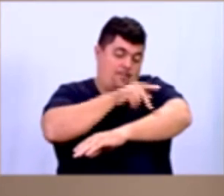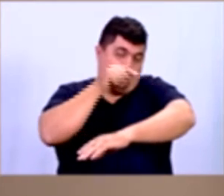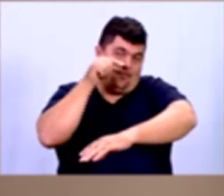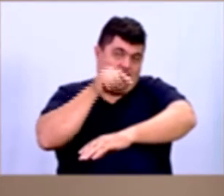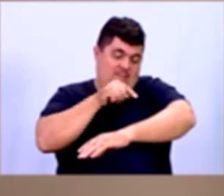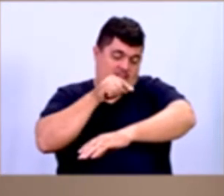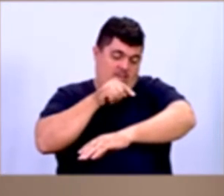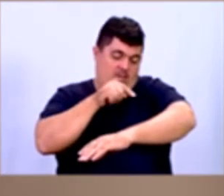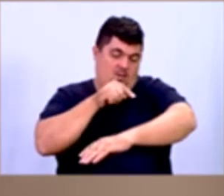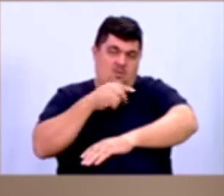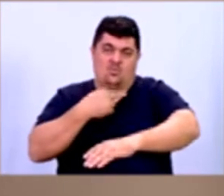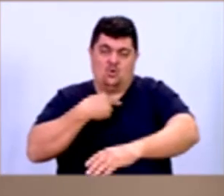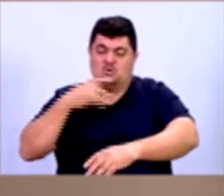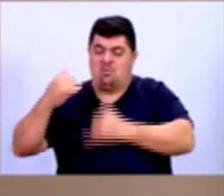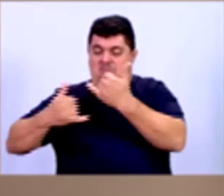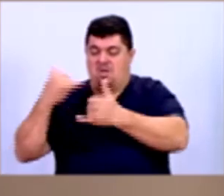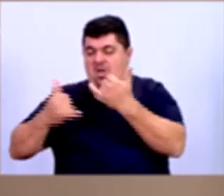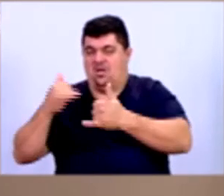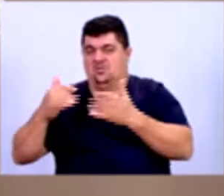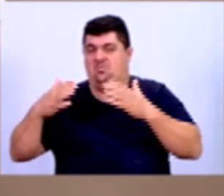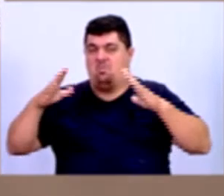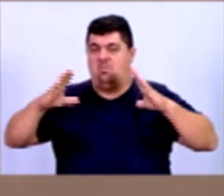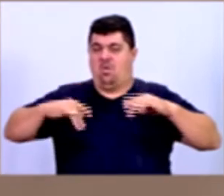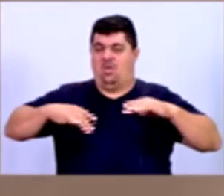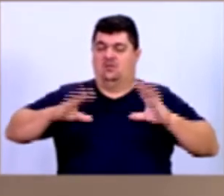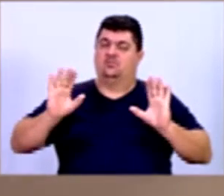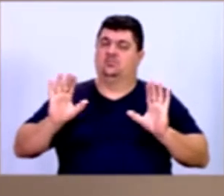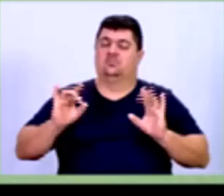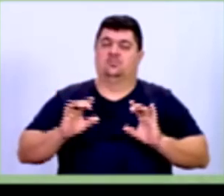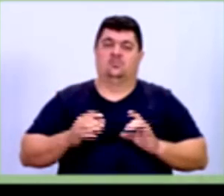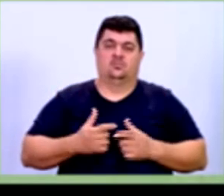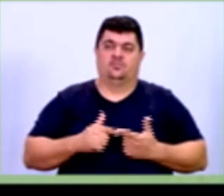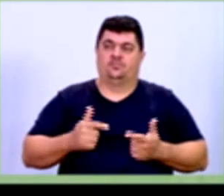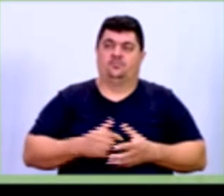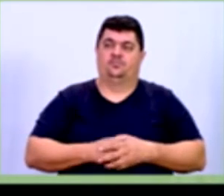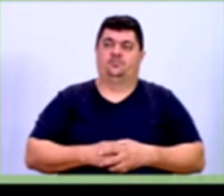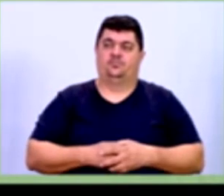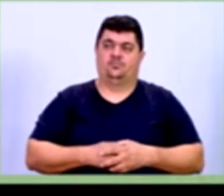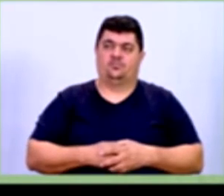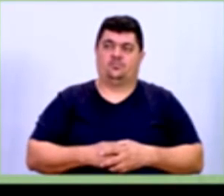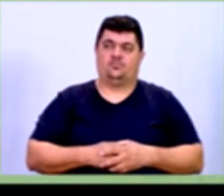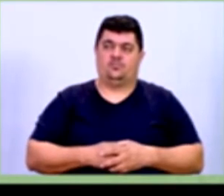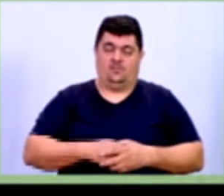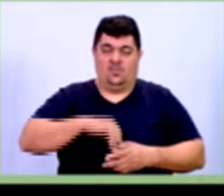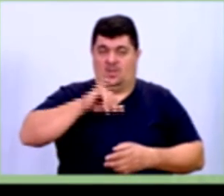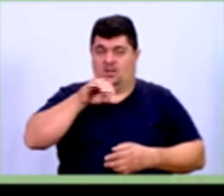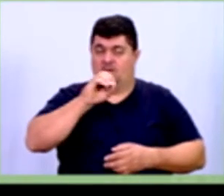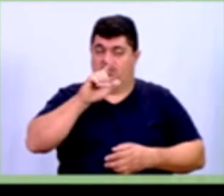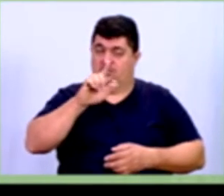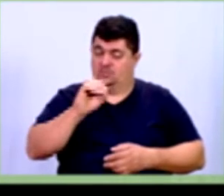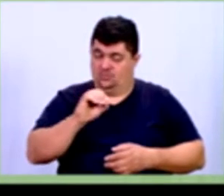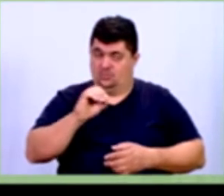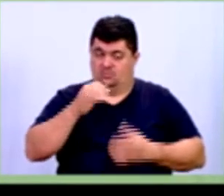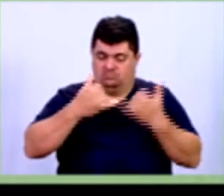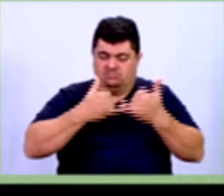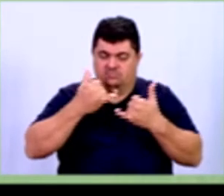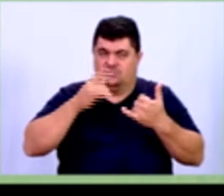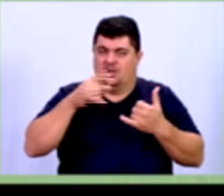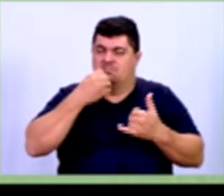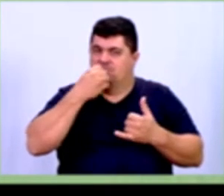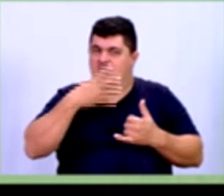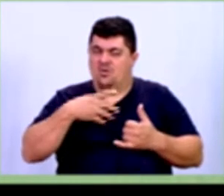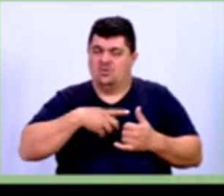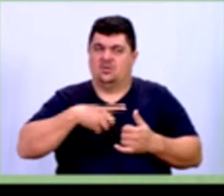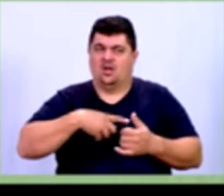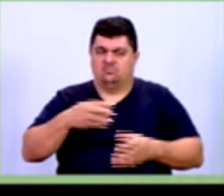está inspirando ali a utilização daquele material didático. Assim, os jogos pedagógicos são excelentes recursos para desenvolver conceitos